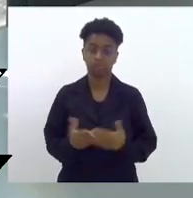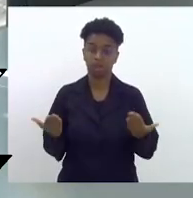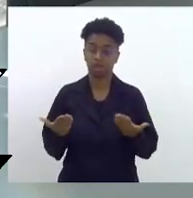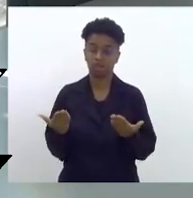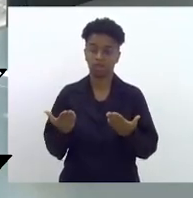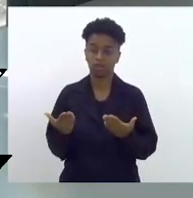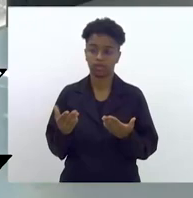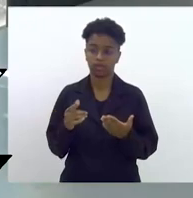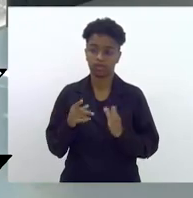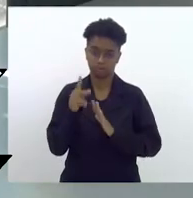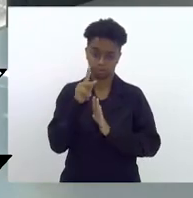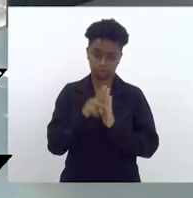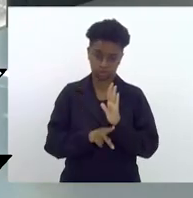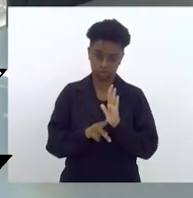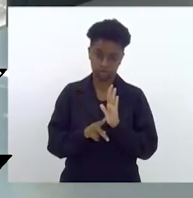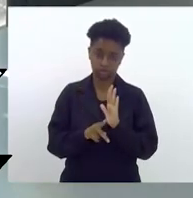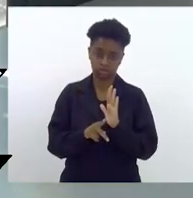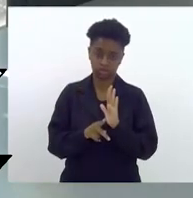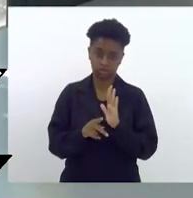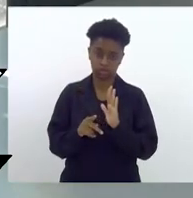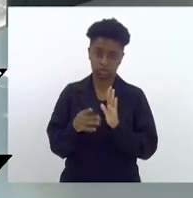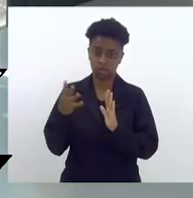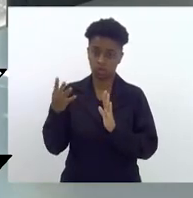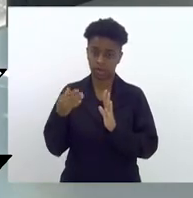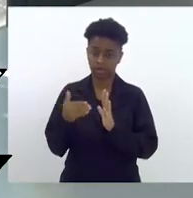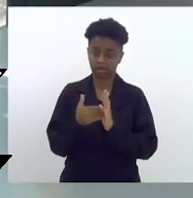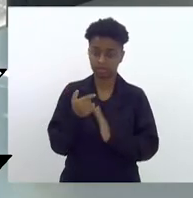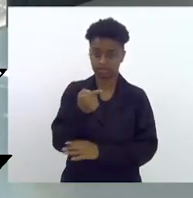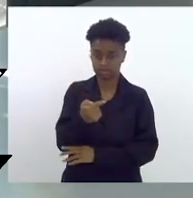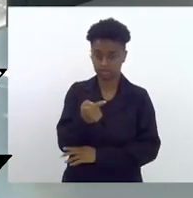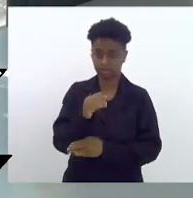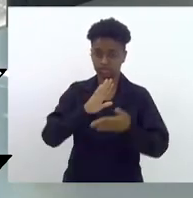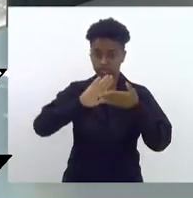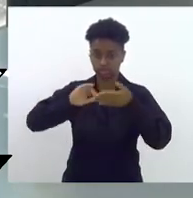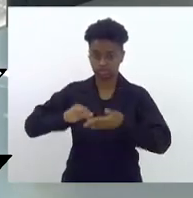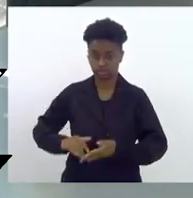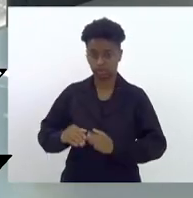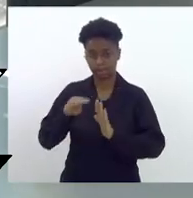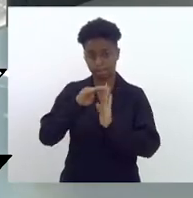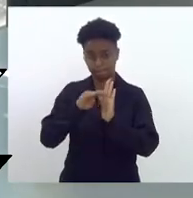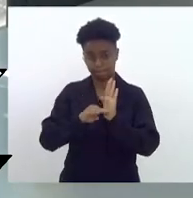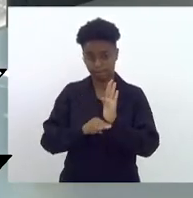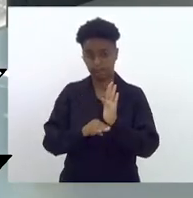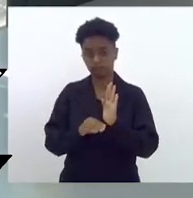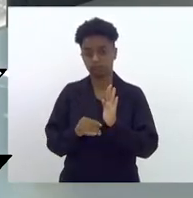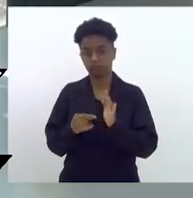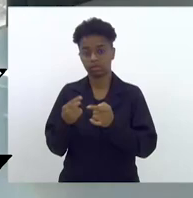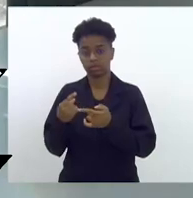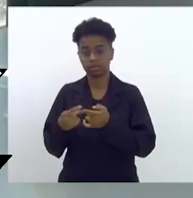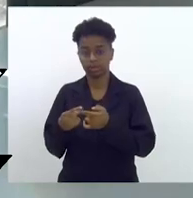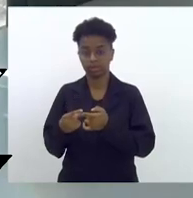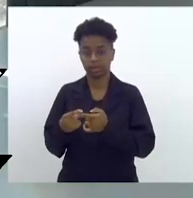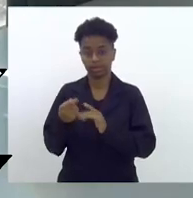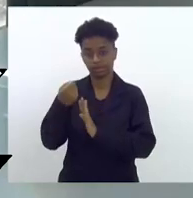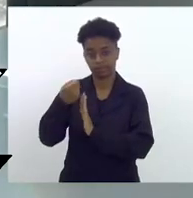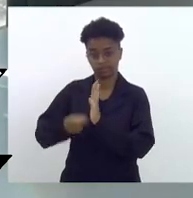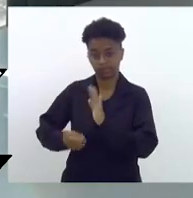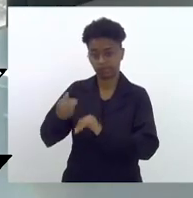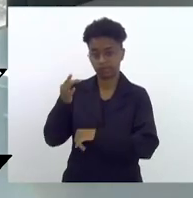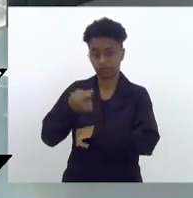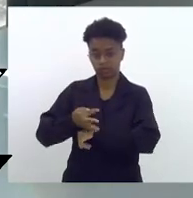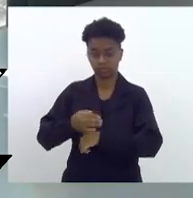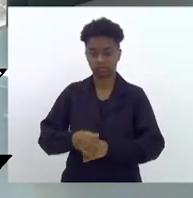então o projeto tá do 4 ao 7 estão retirados de pauta pela pela ausência do relator